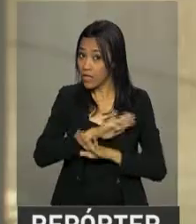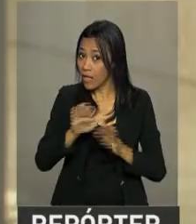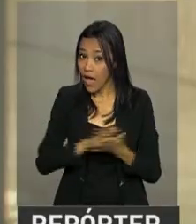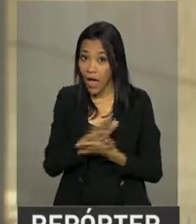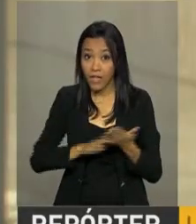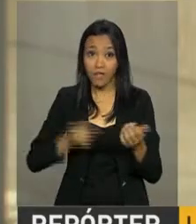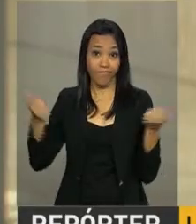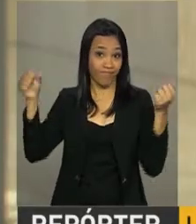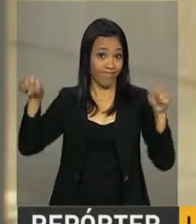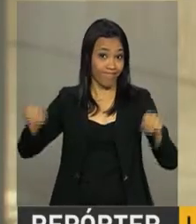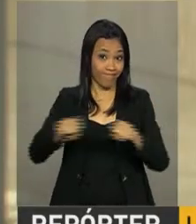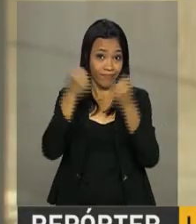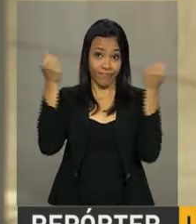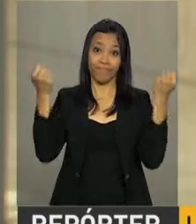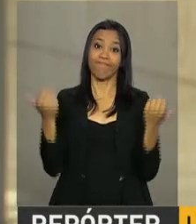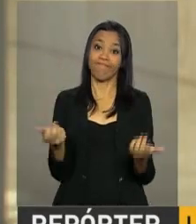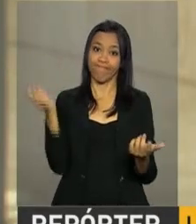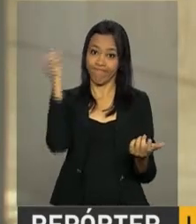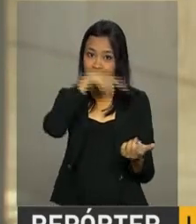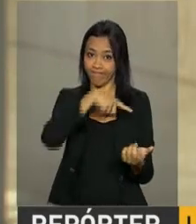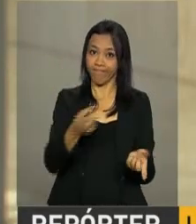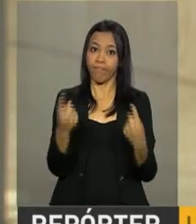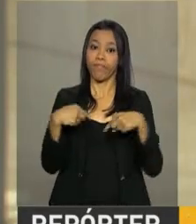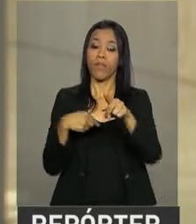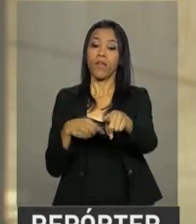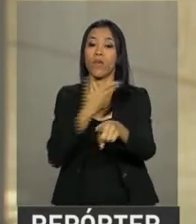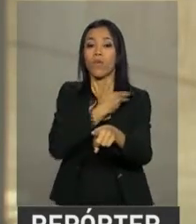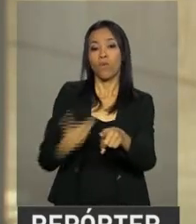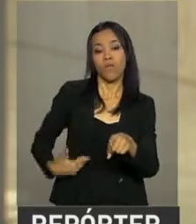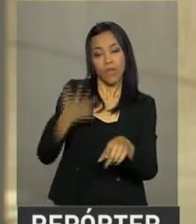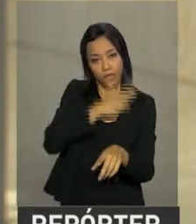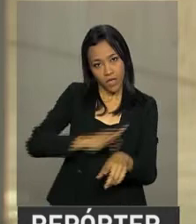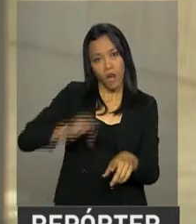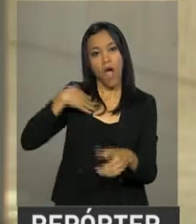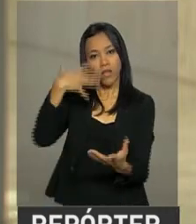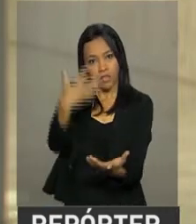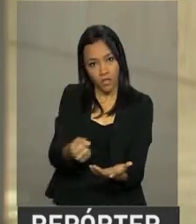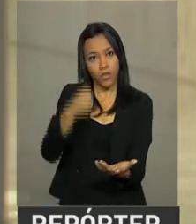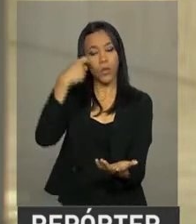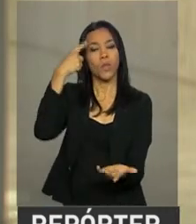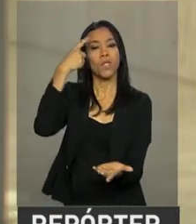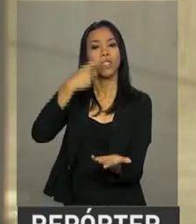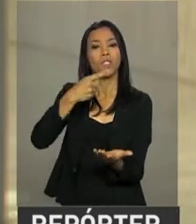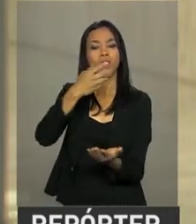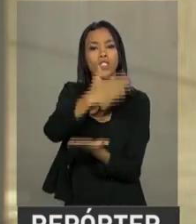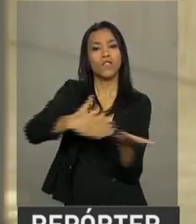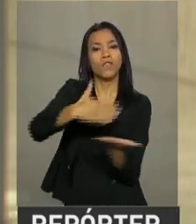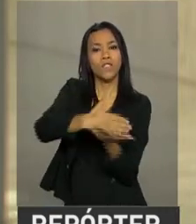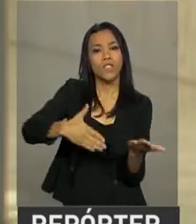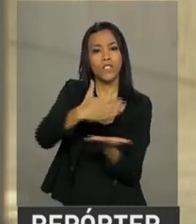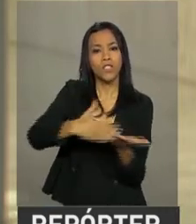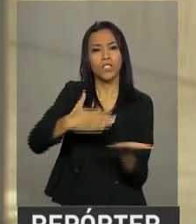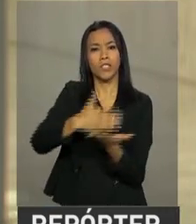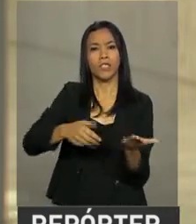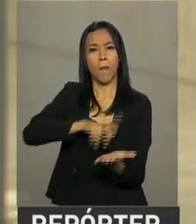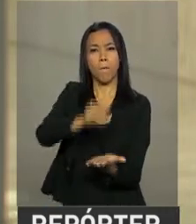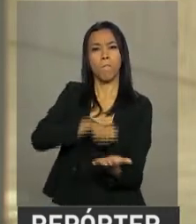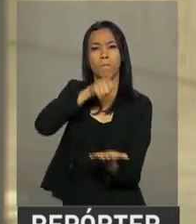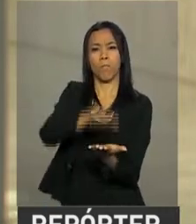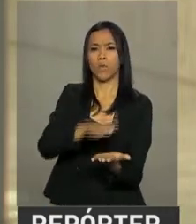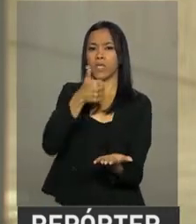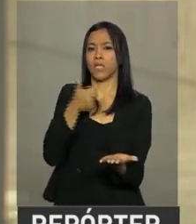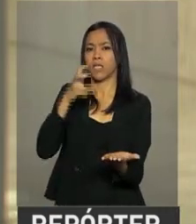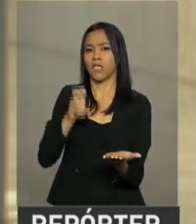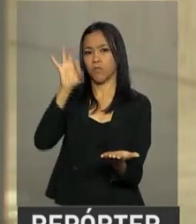Em contrapartida, o governo federal aceitou repartir com os estados metade da multa de 15% paga